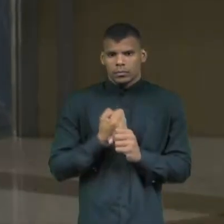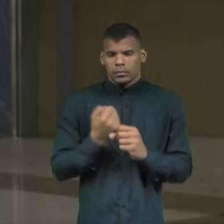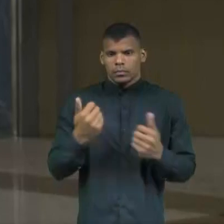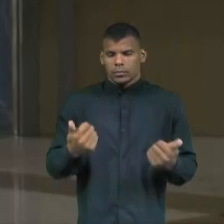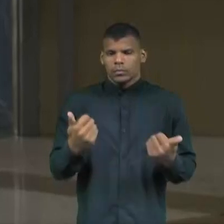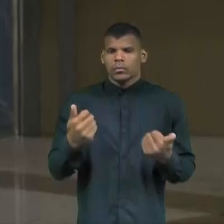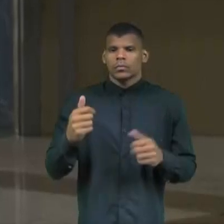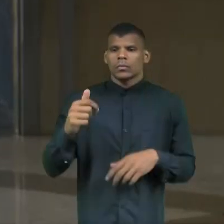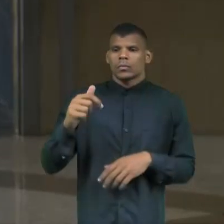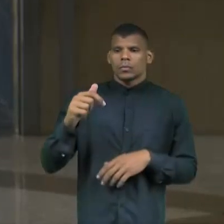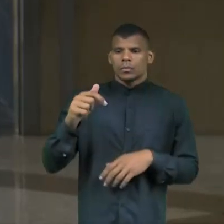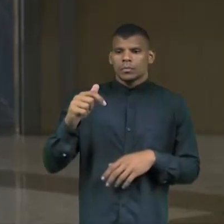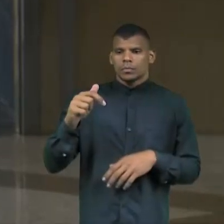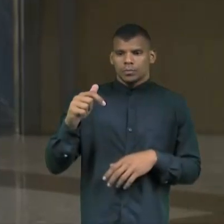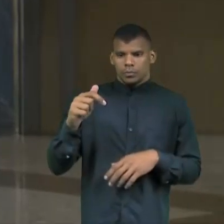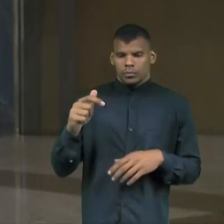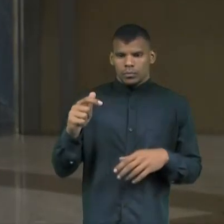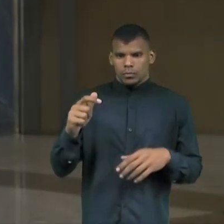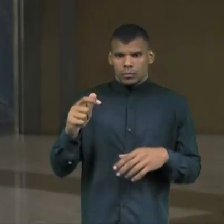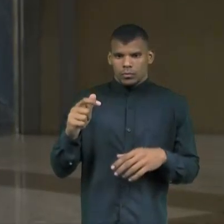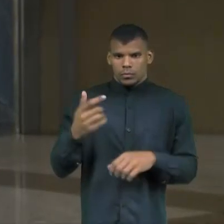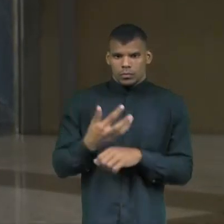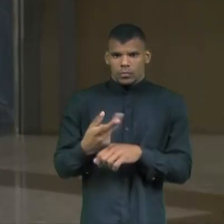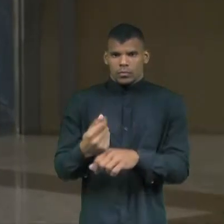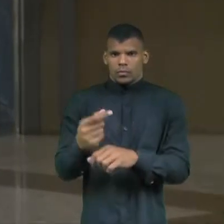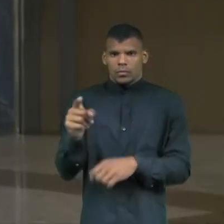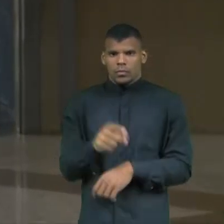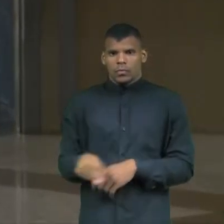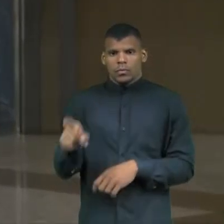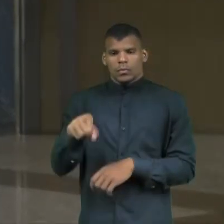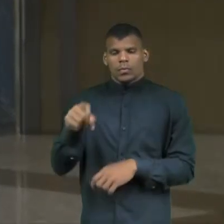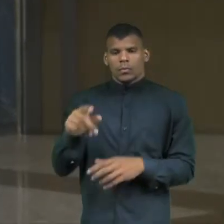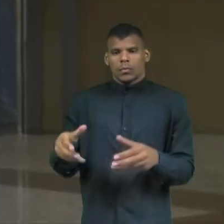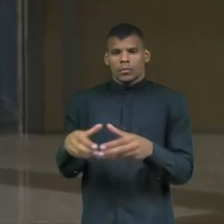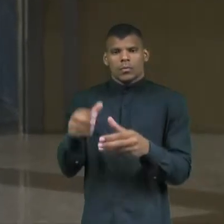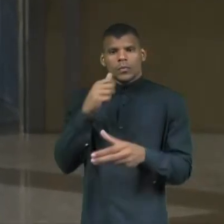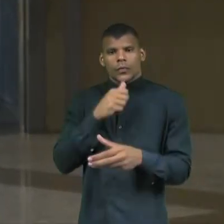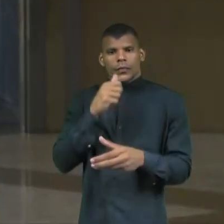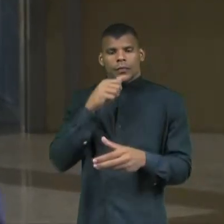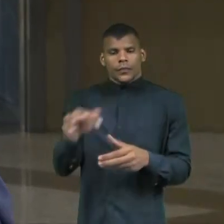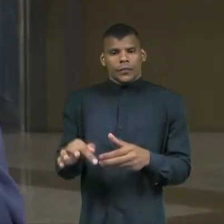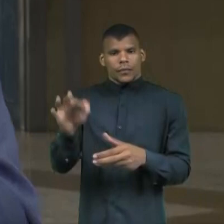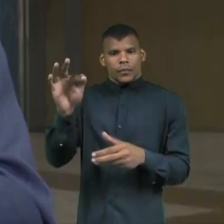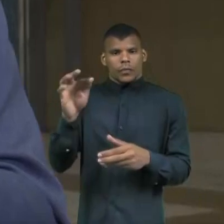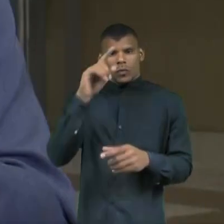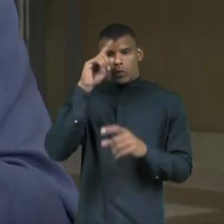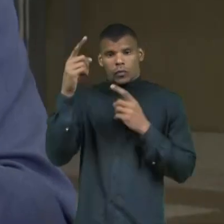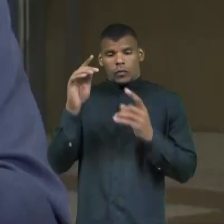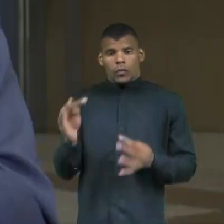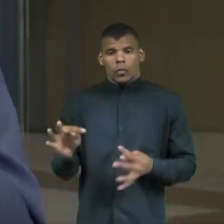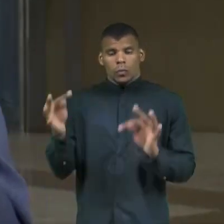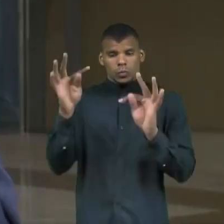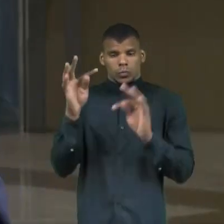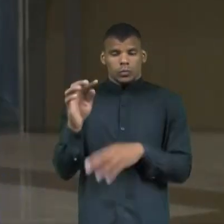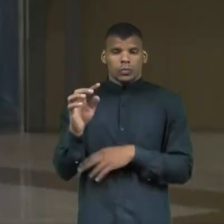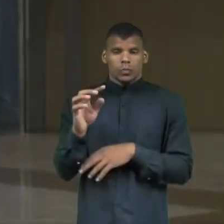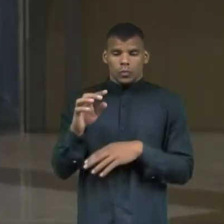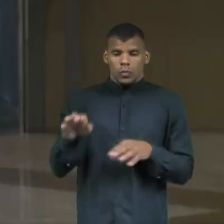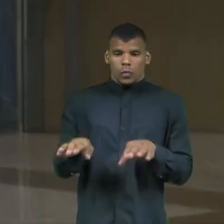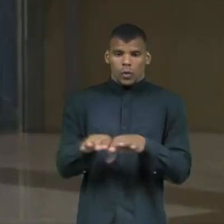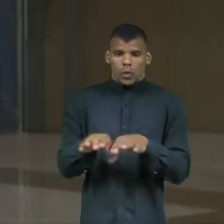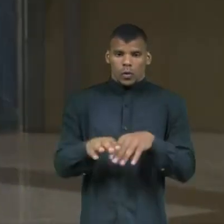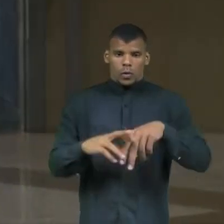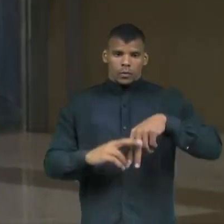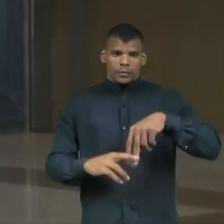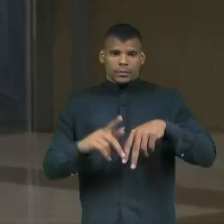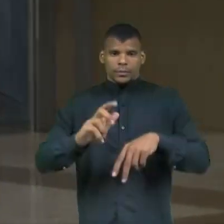esse serviço interessante. O evento, elas são o futuro, é um talk. Inovação e tecnologia com equidade de gênero.